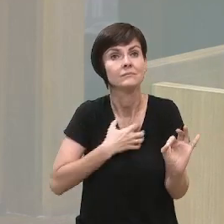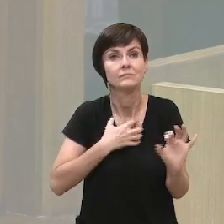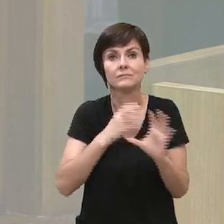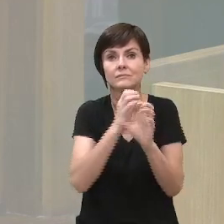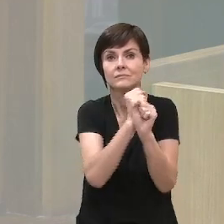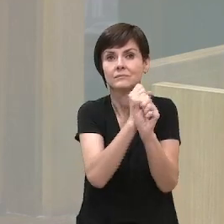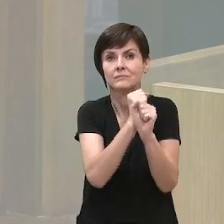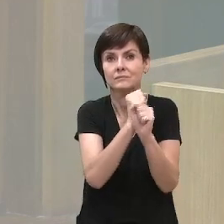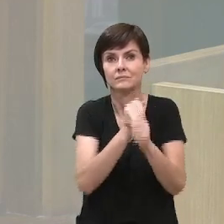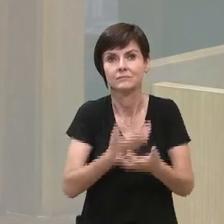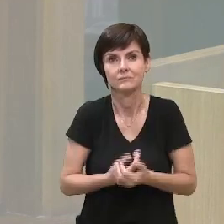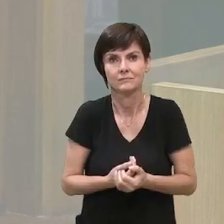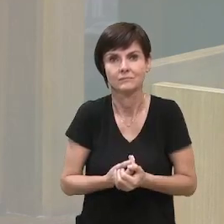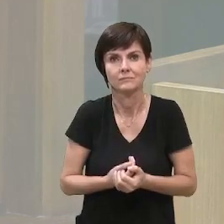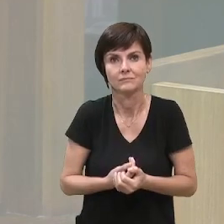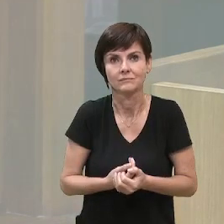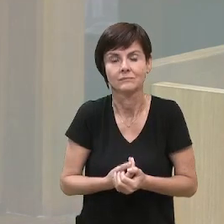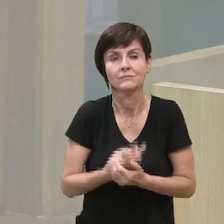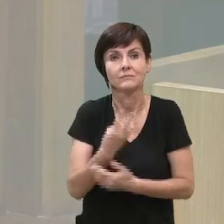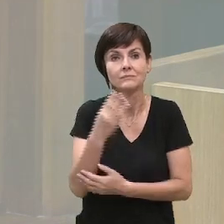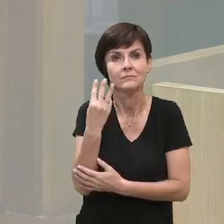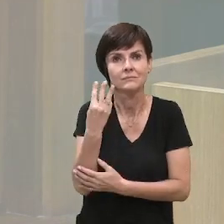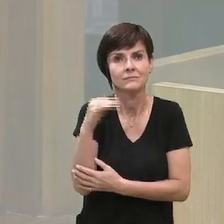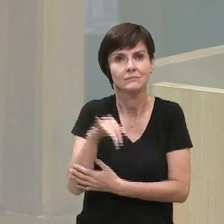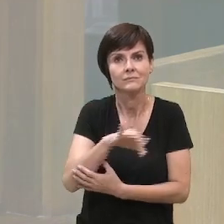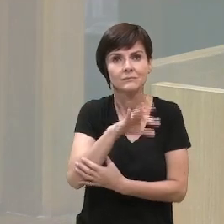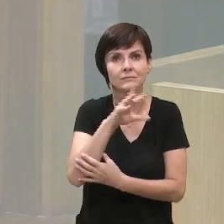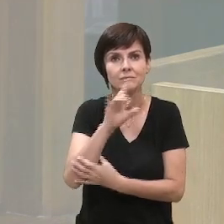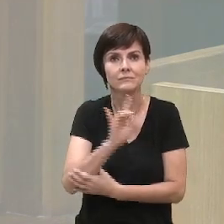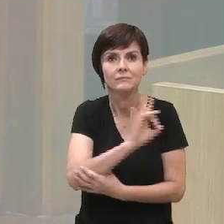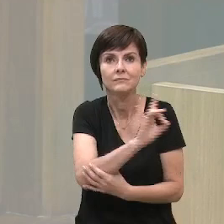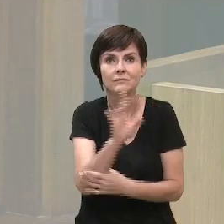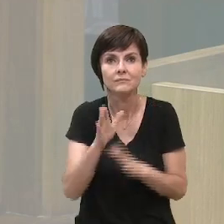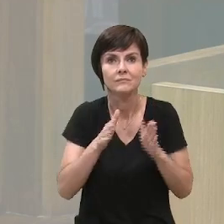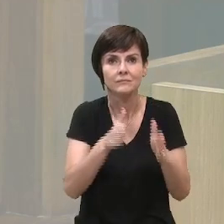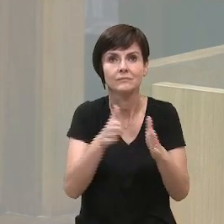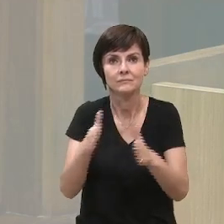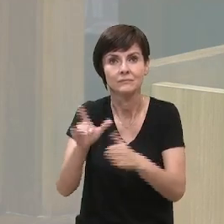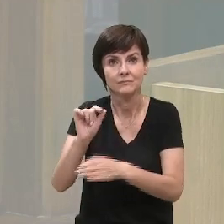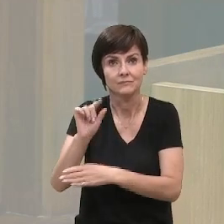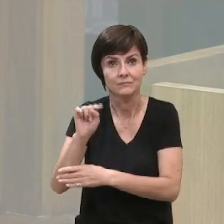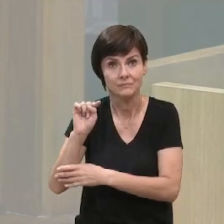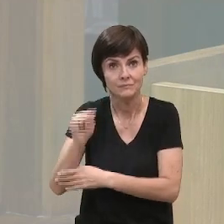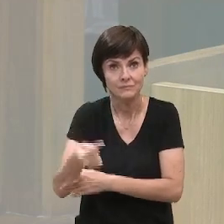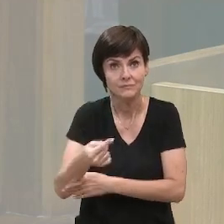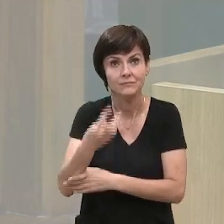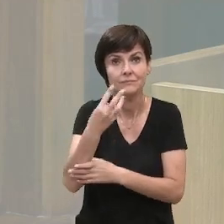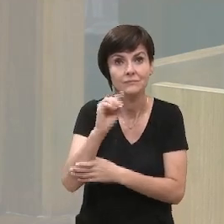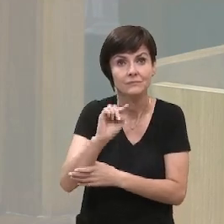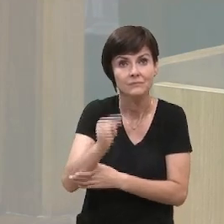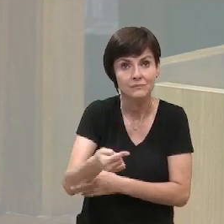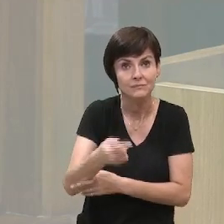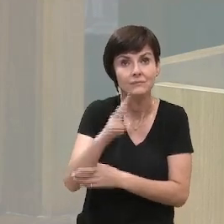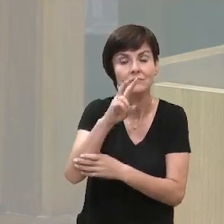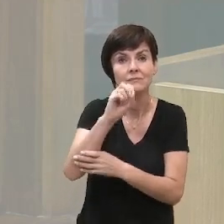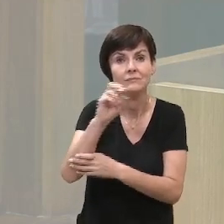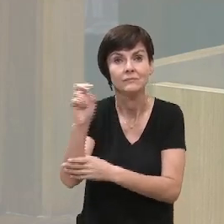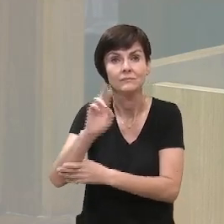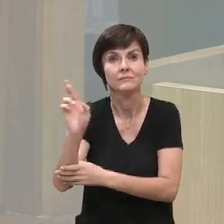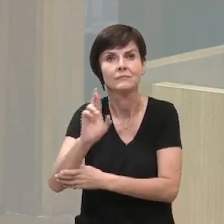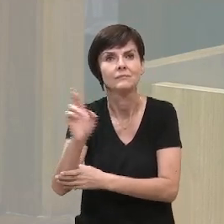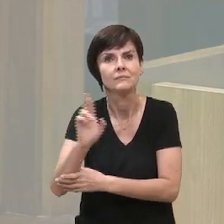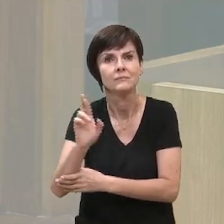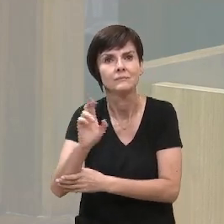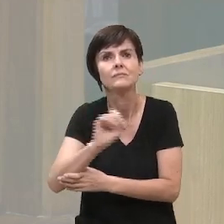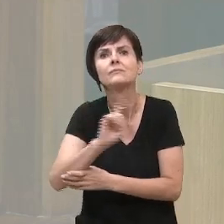vai esses 3 milhões para cada funeral? 10 mil? 3.500 reais? É